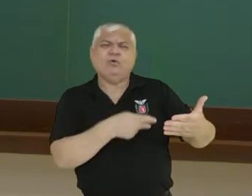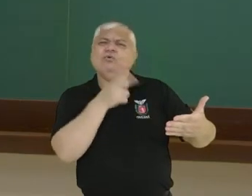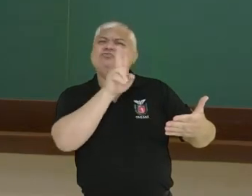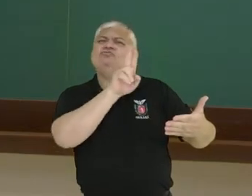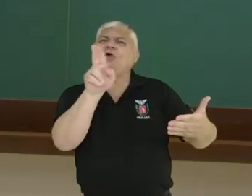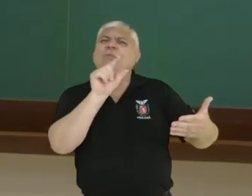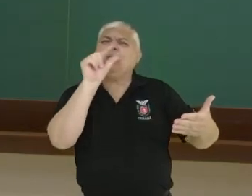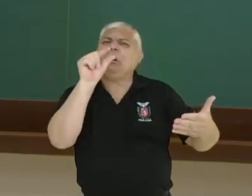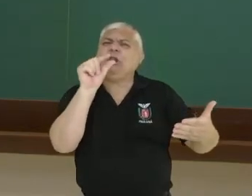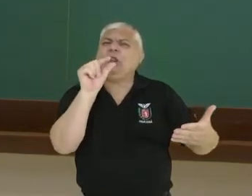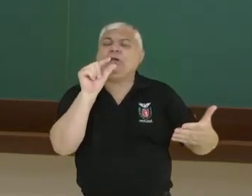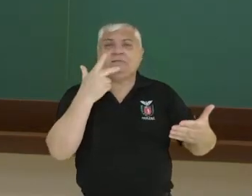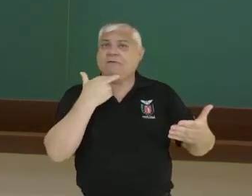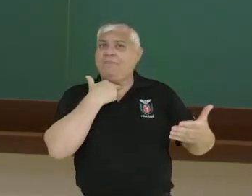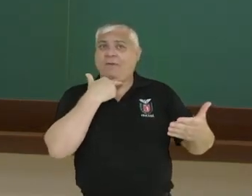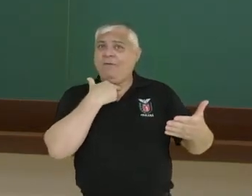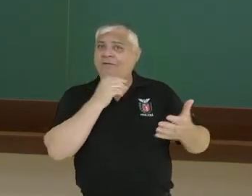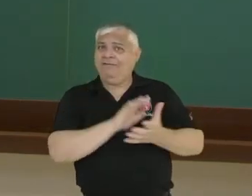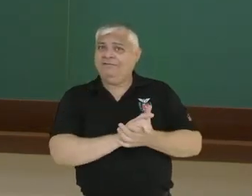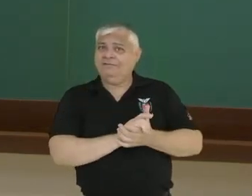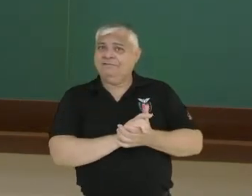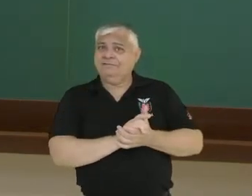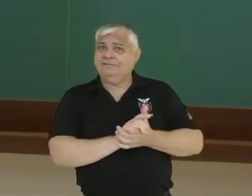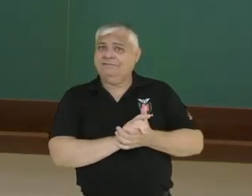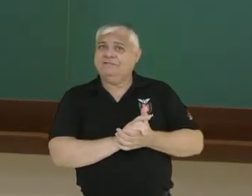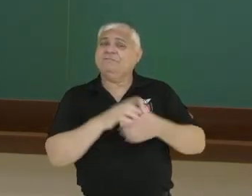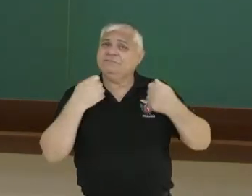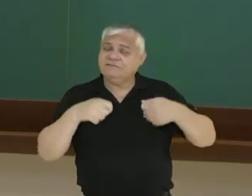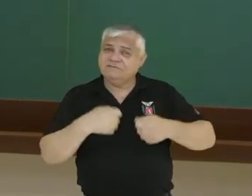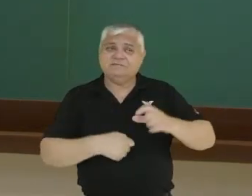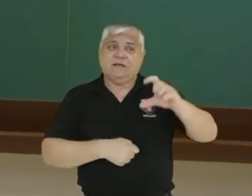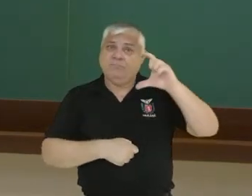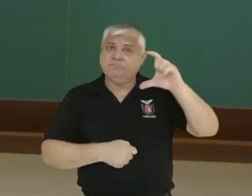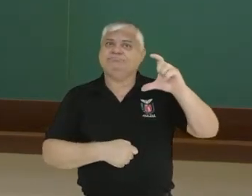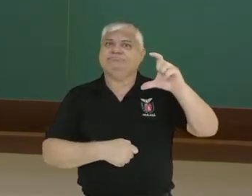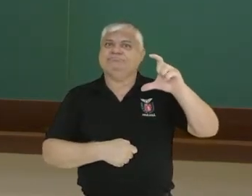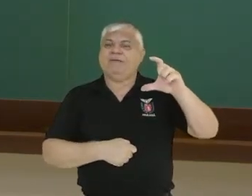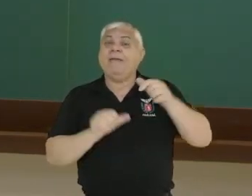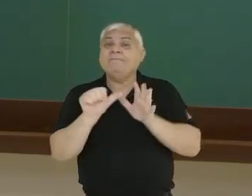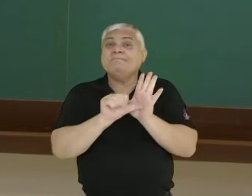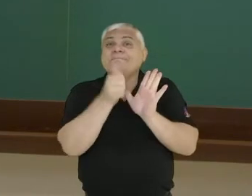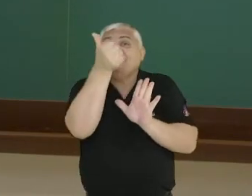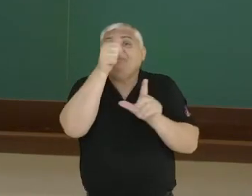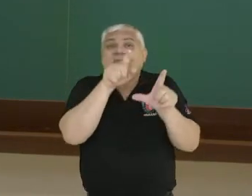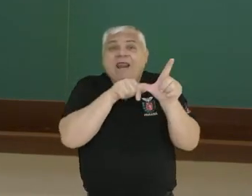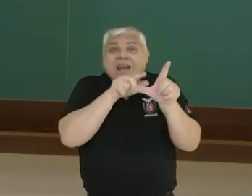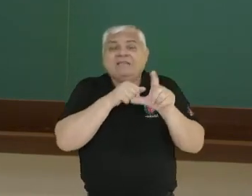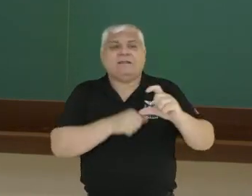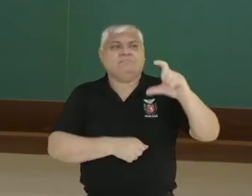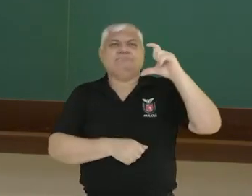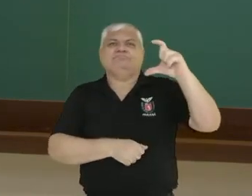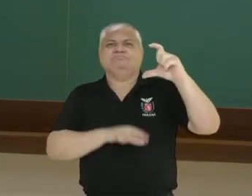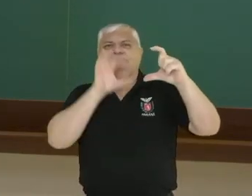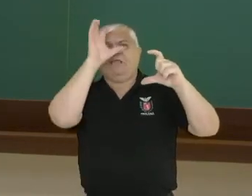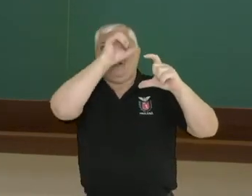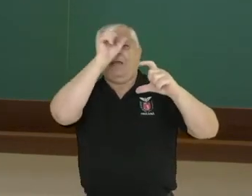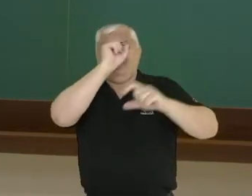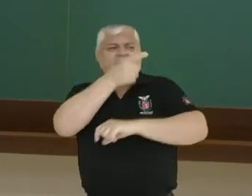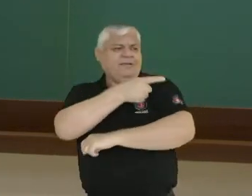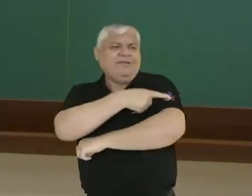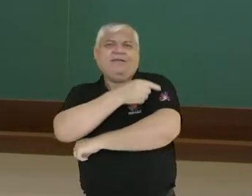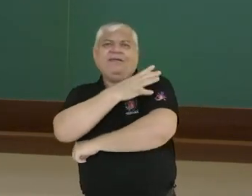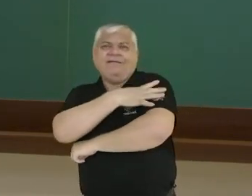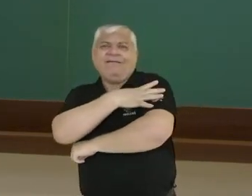nome e você escreveu com minúscula? Não pode, isso você aprende lá no ensino fundamental 1 já, Quando você está